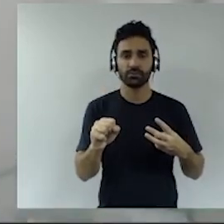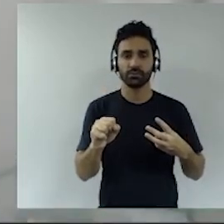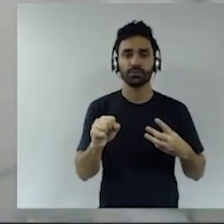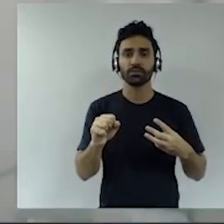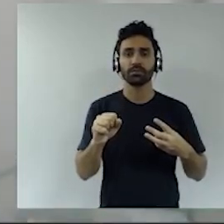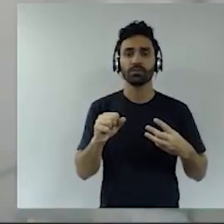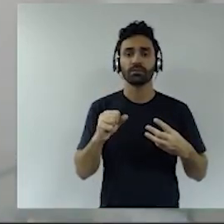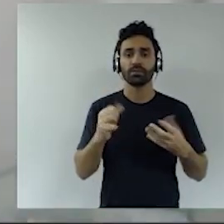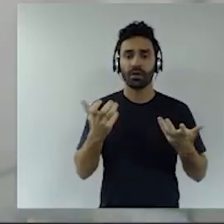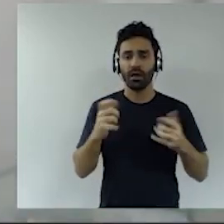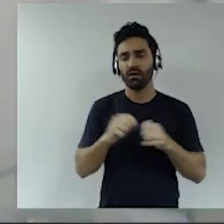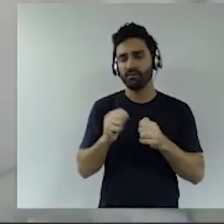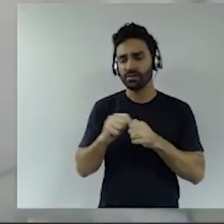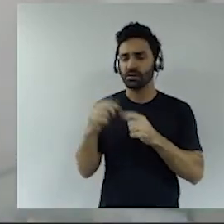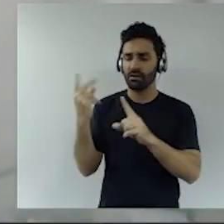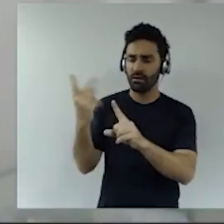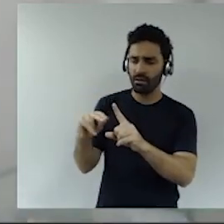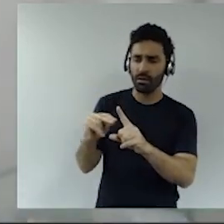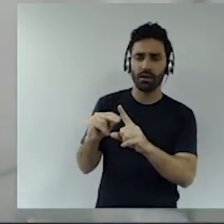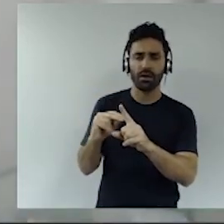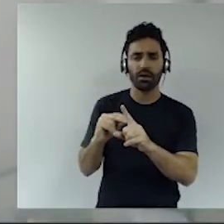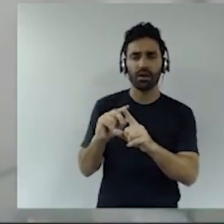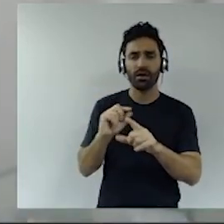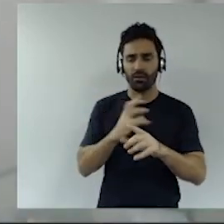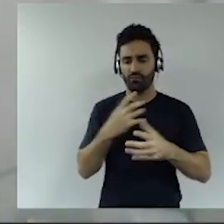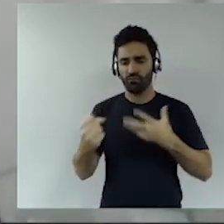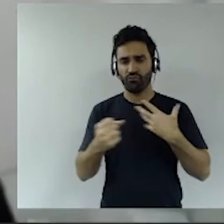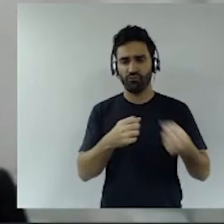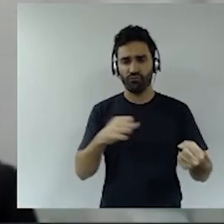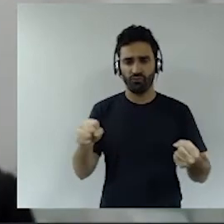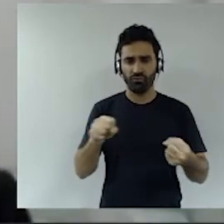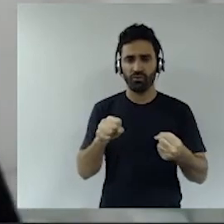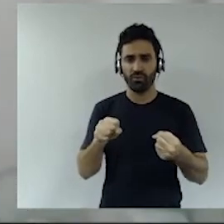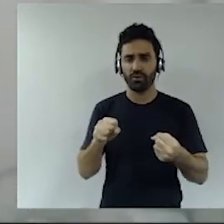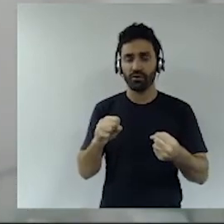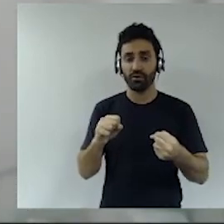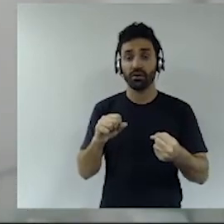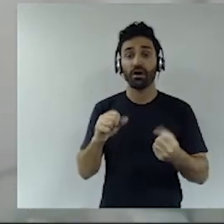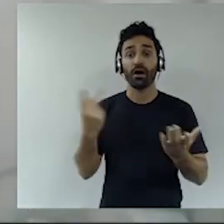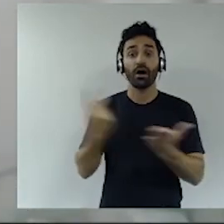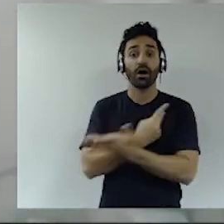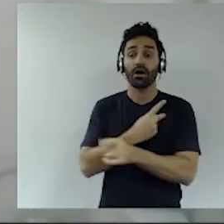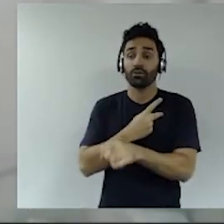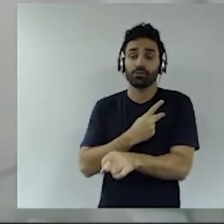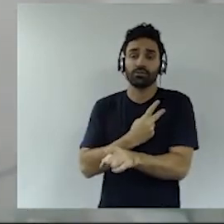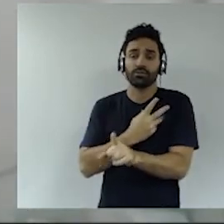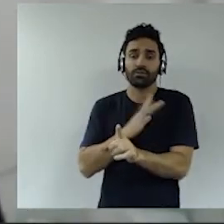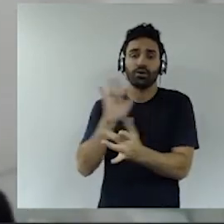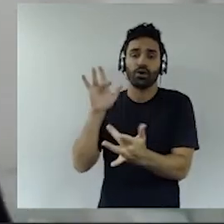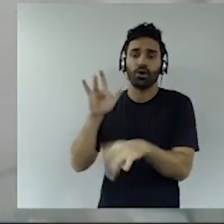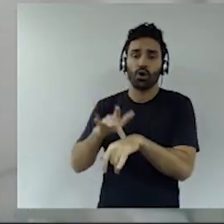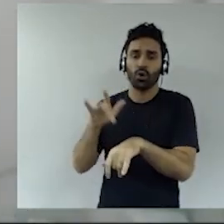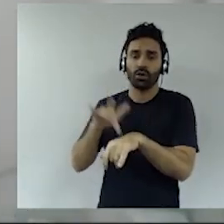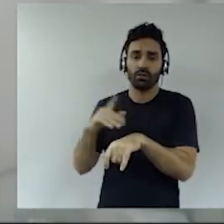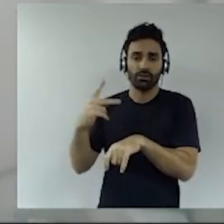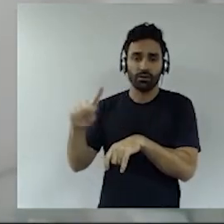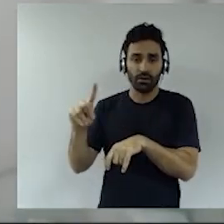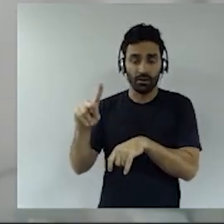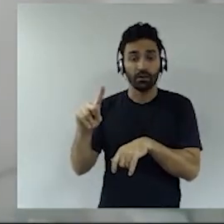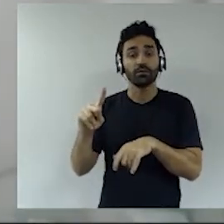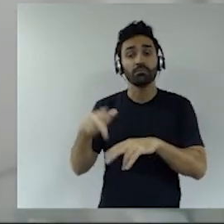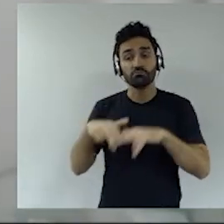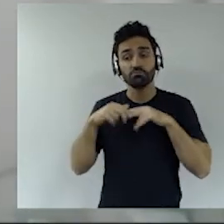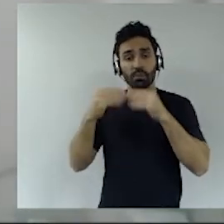a outrem moléstia grave do que está contaminado, ato capaz de produzir o contágio, expor a vida, a saúde